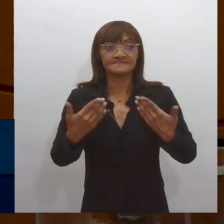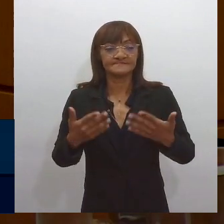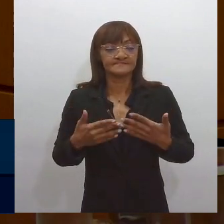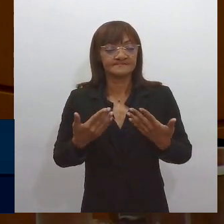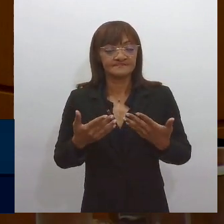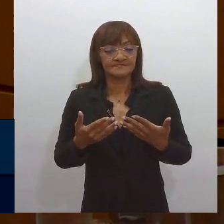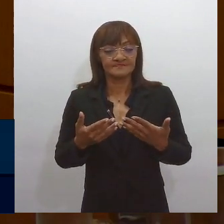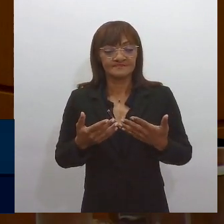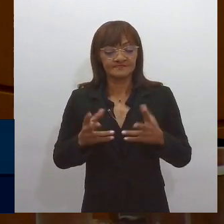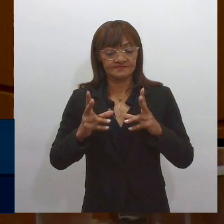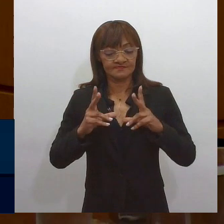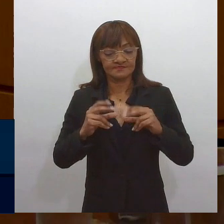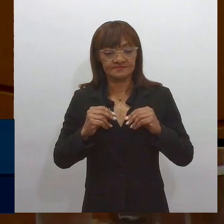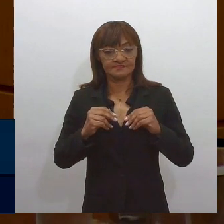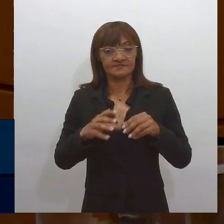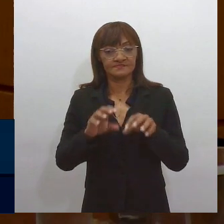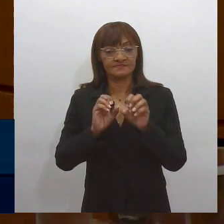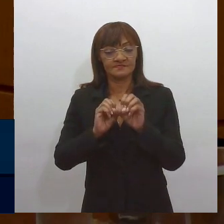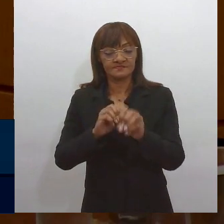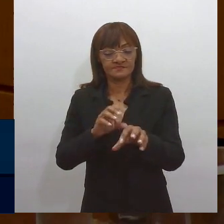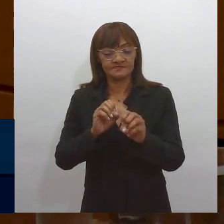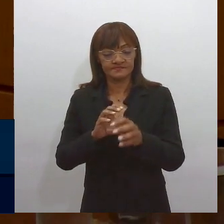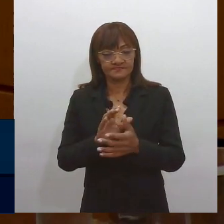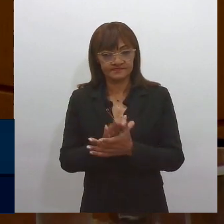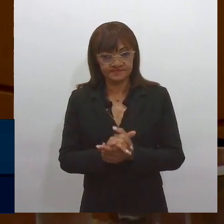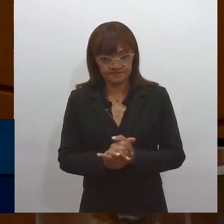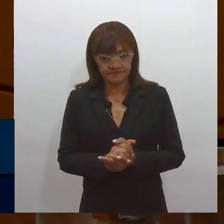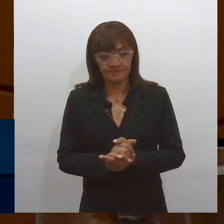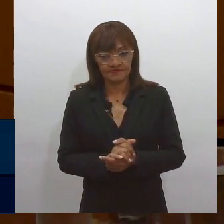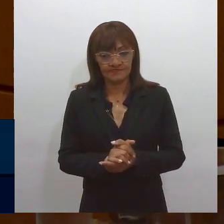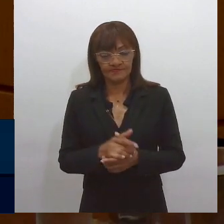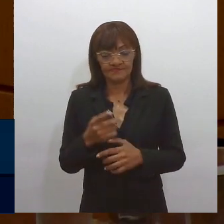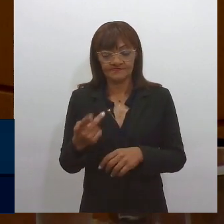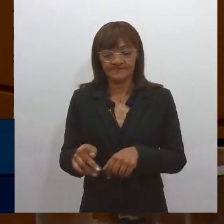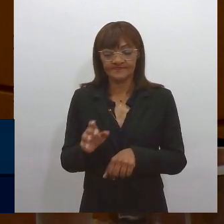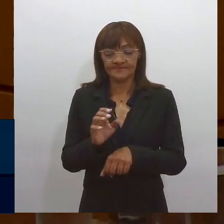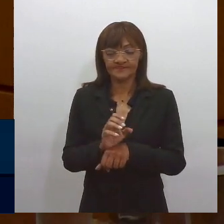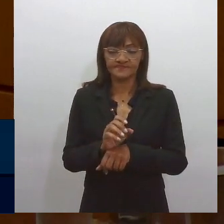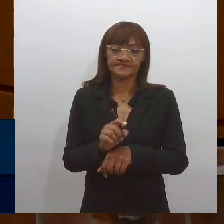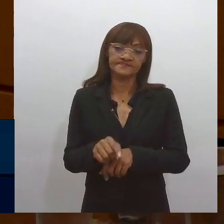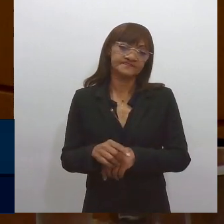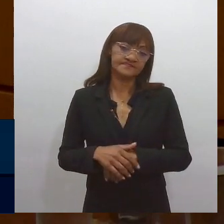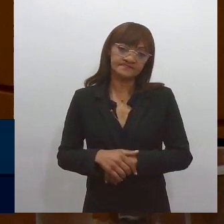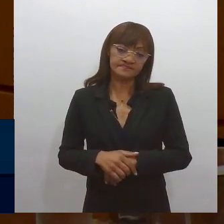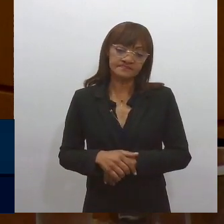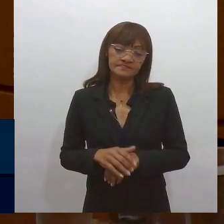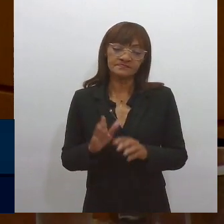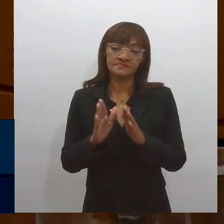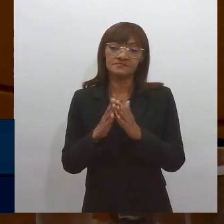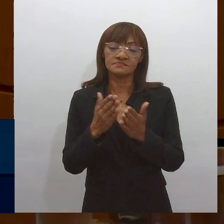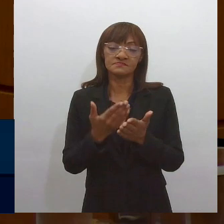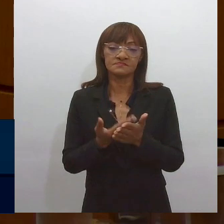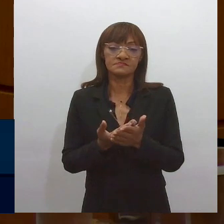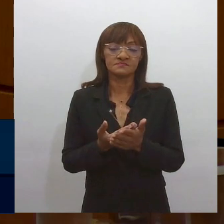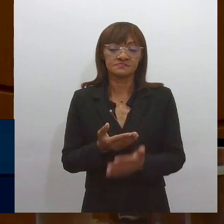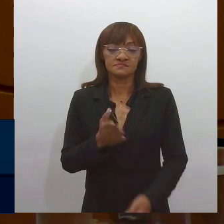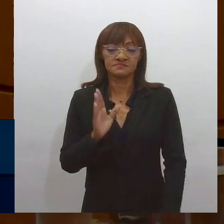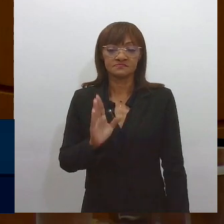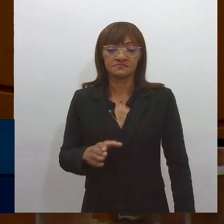rede estadual do nosso Estado às escolas municipais do noo município